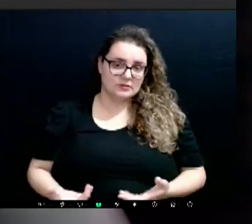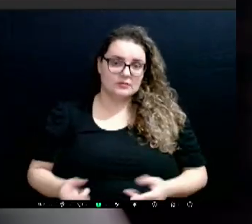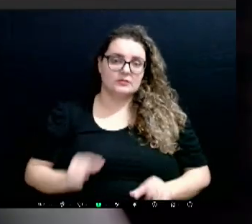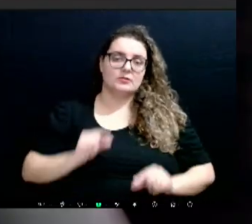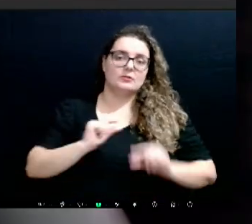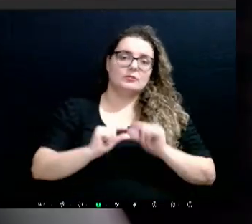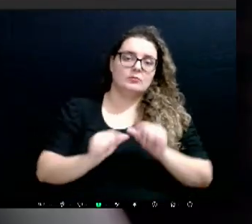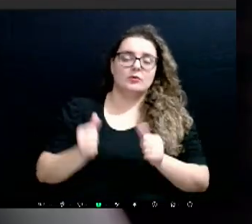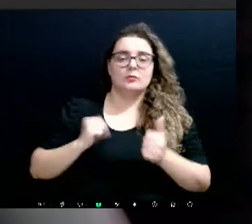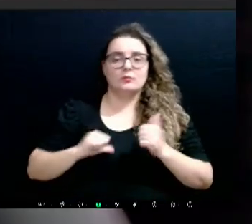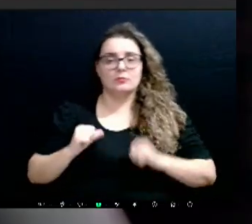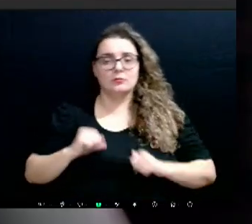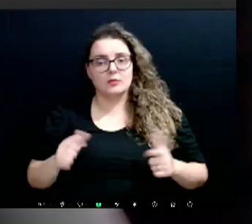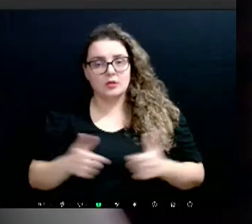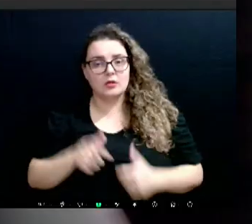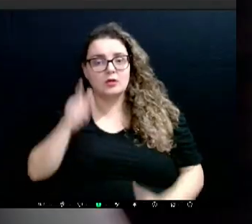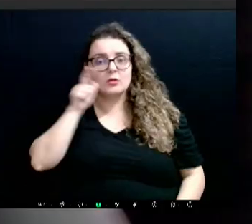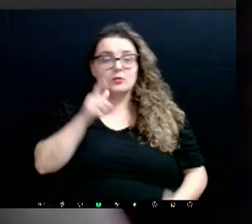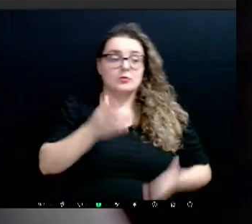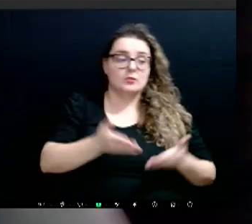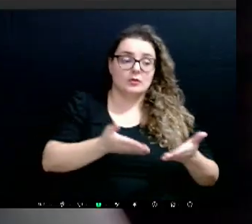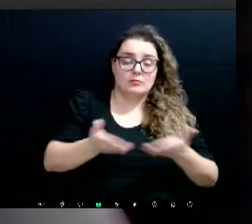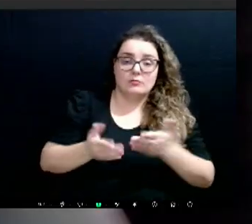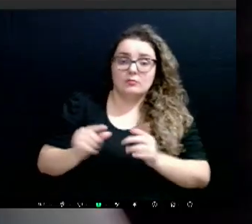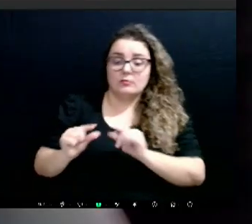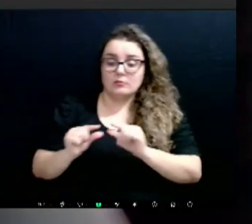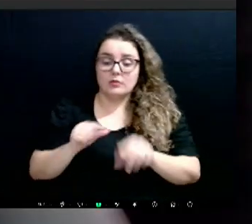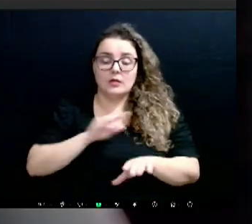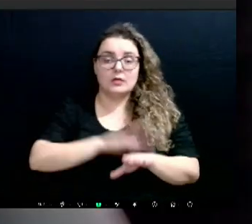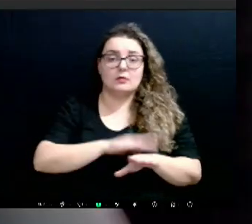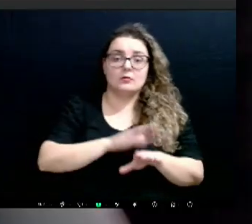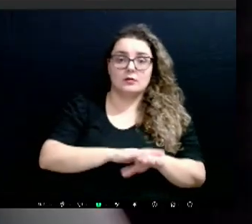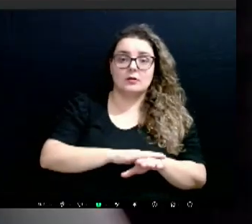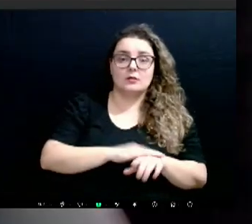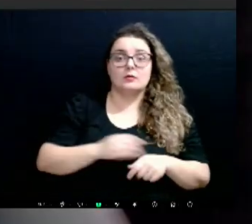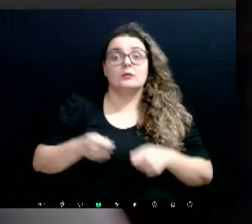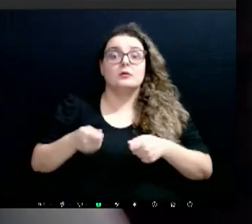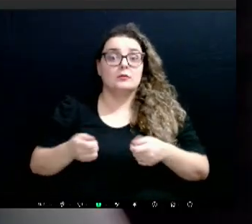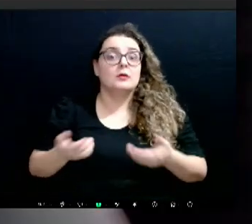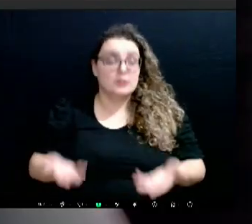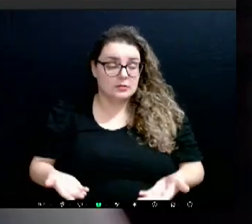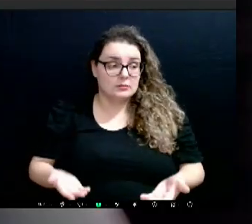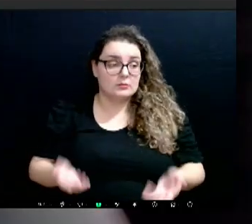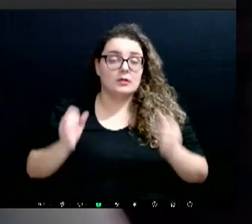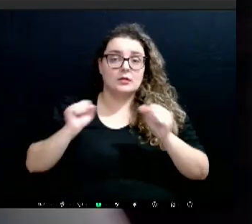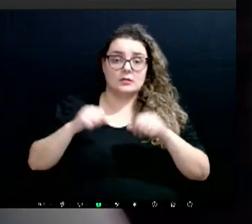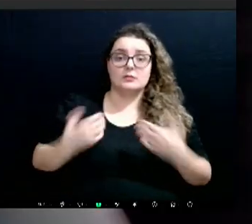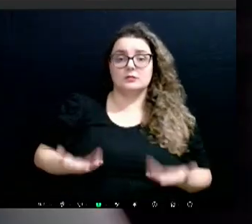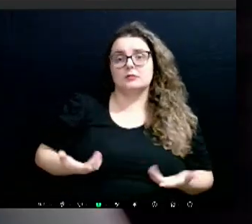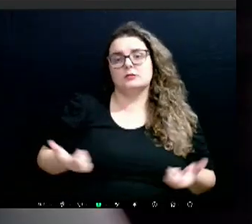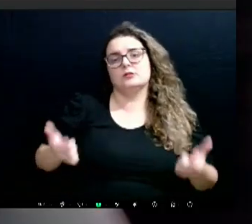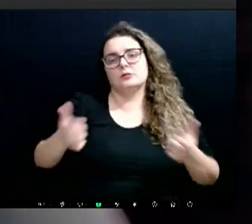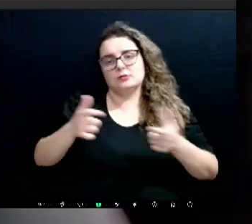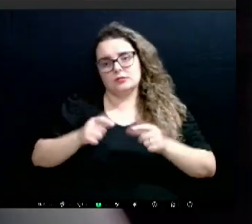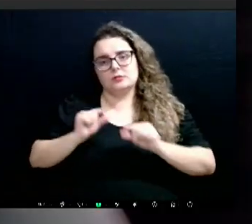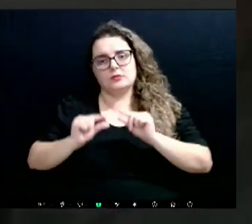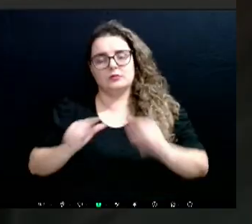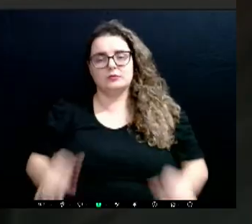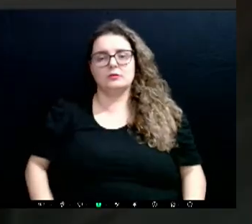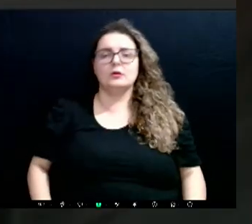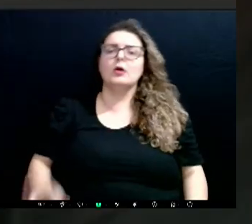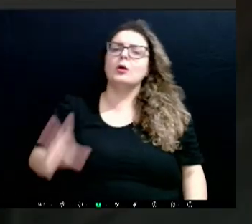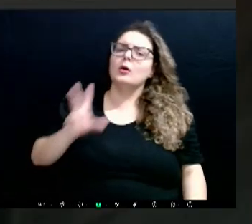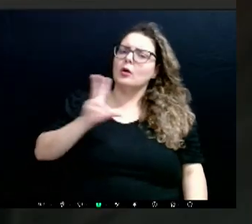ansioso, conseguindo lidar com essas pequenas ações que você vai estabelecendo, e aí sim você vai diminuindo aos poucos. Nossa, gente, quando foi que